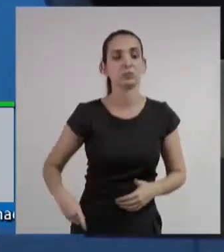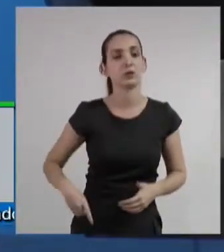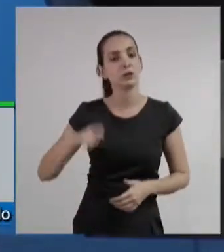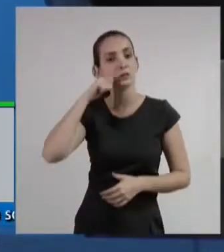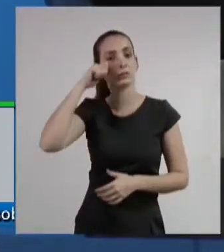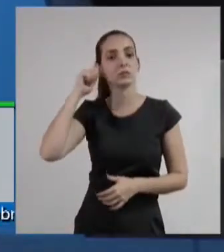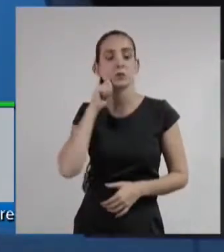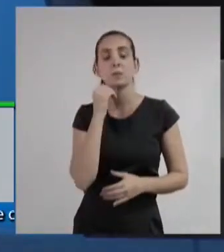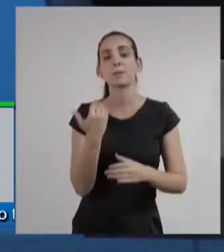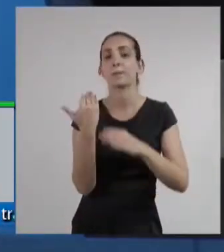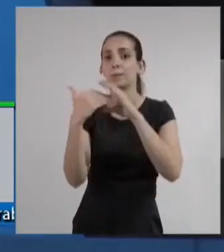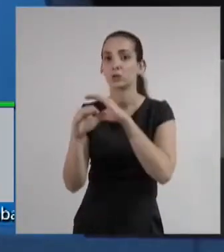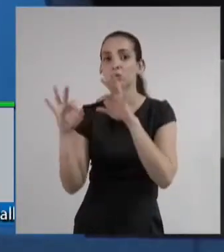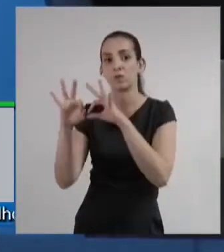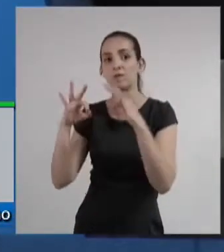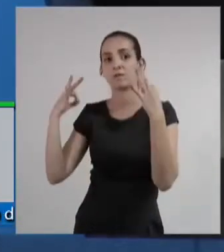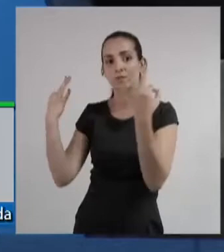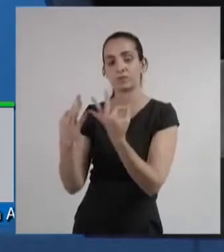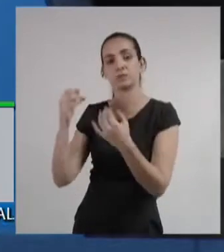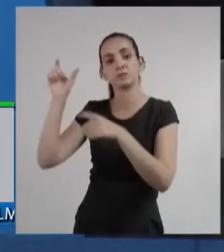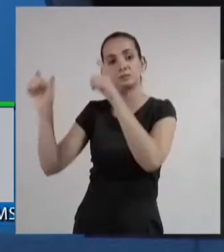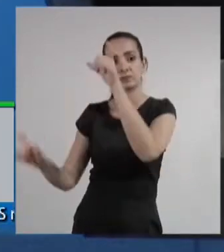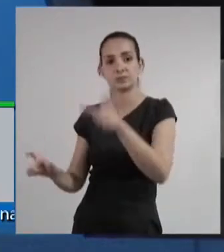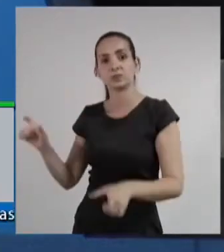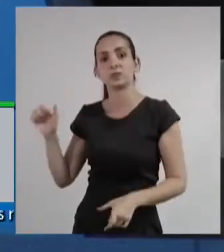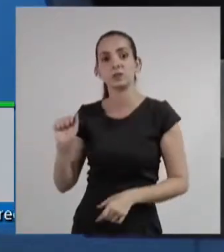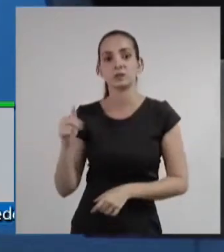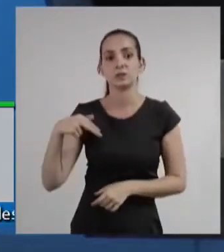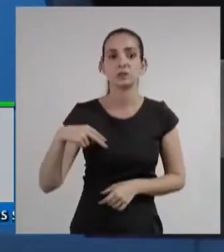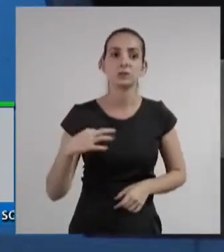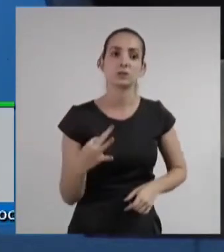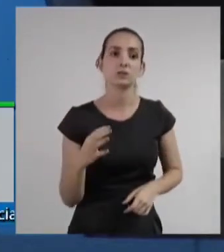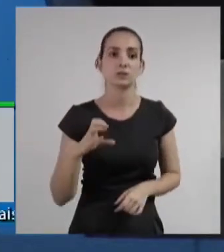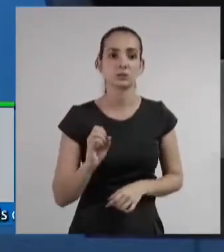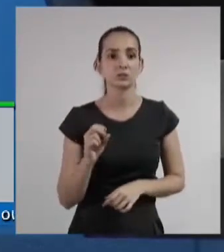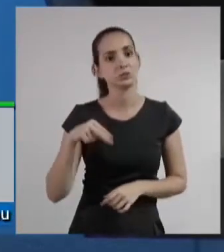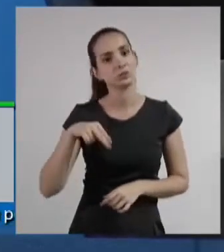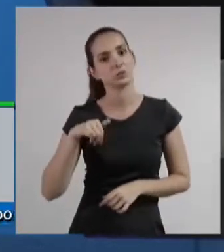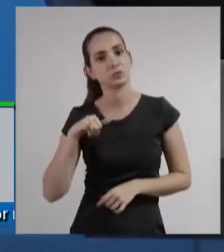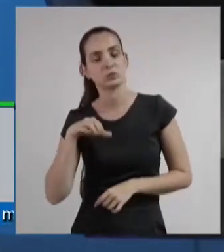Cruz, endereçada aos familiares de Antônio Olívio Fontoura.